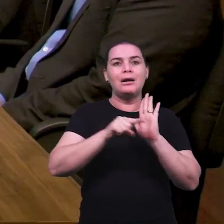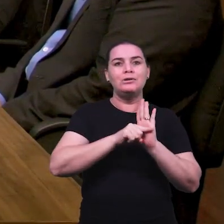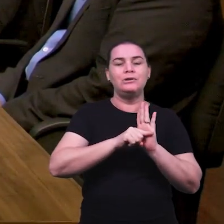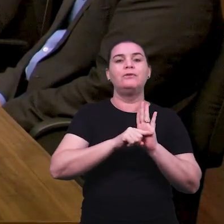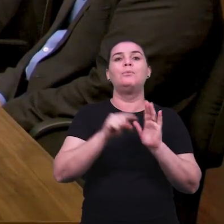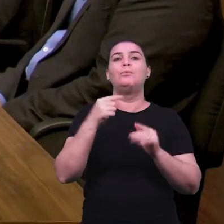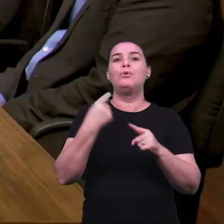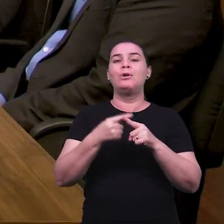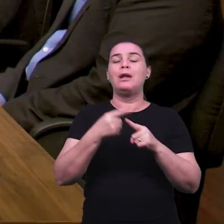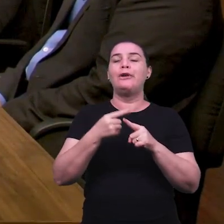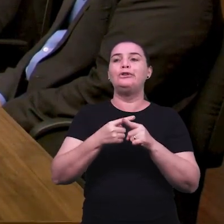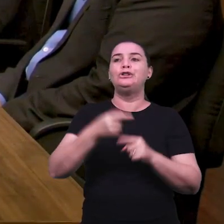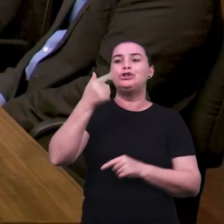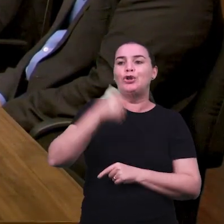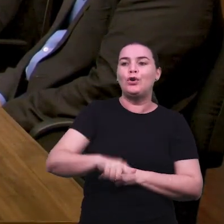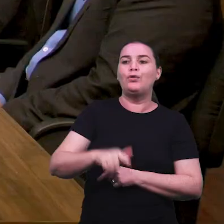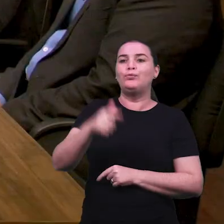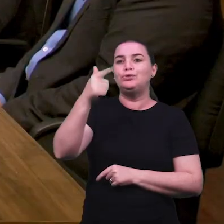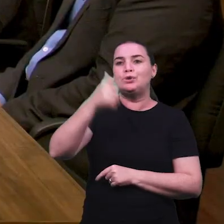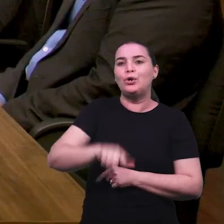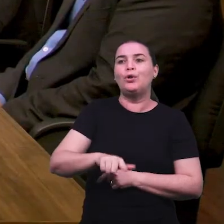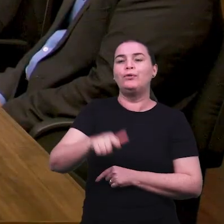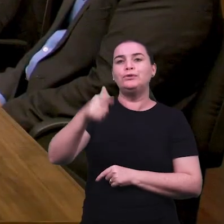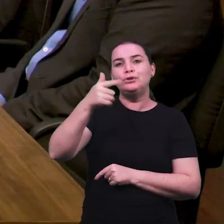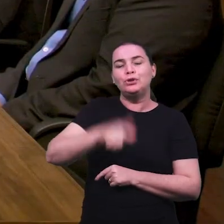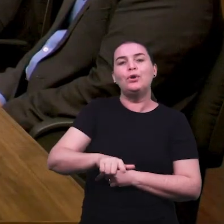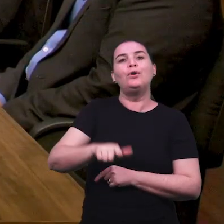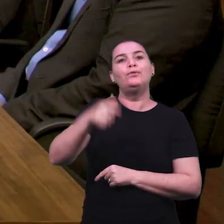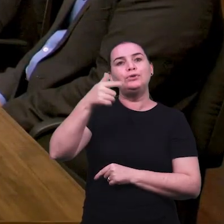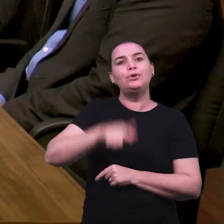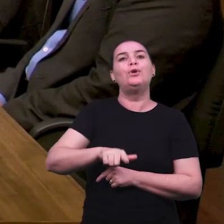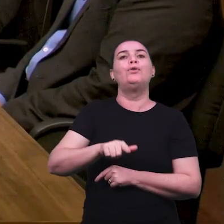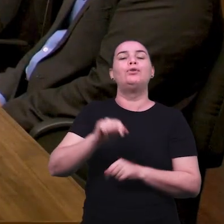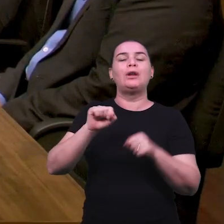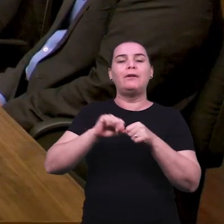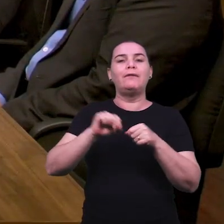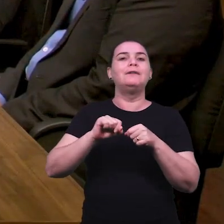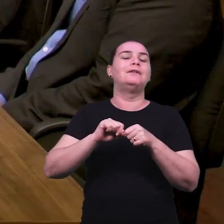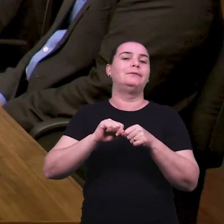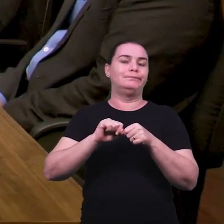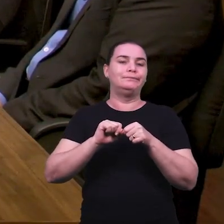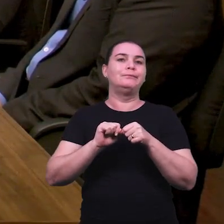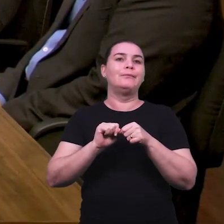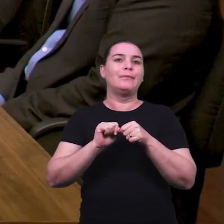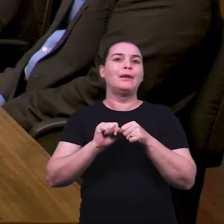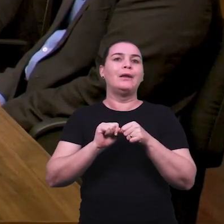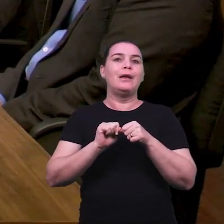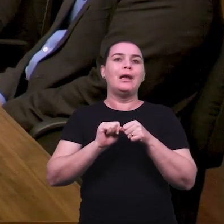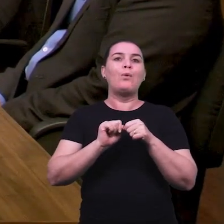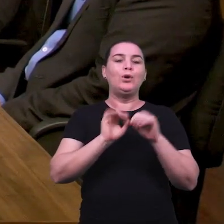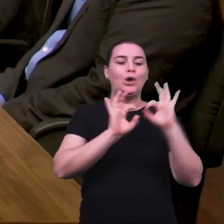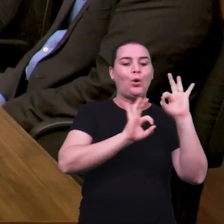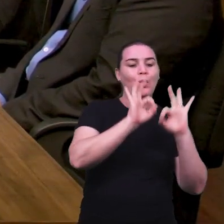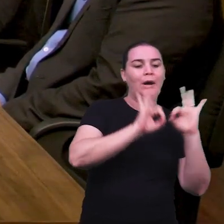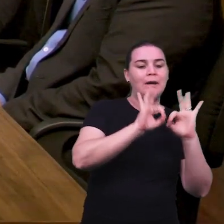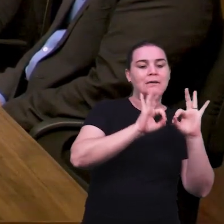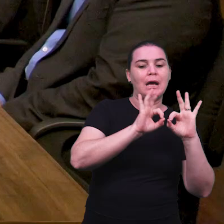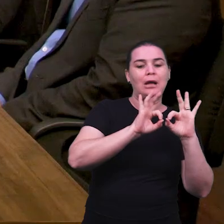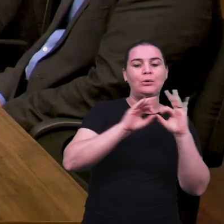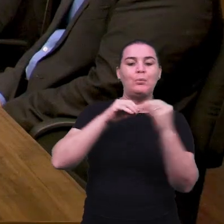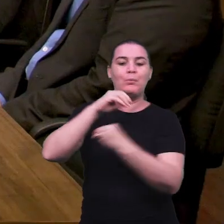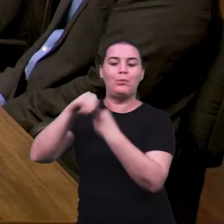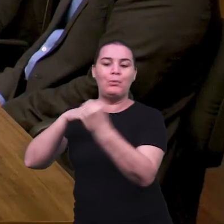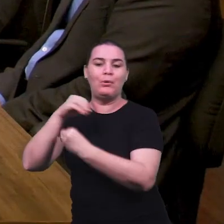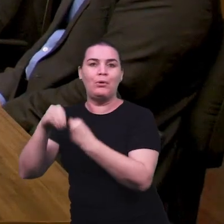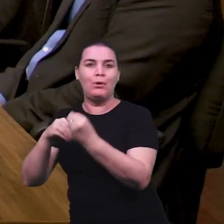fui lá e penteei, então fiz o processo ao contrário, que é a entropia negativa. E quando eu saio daqui para lá, é o